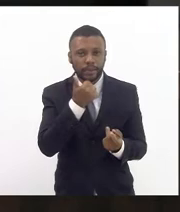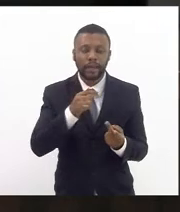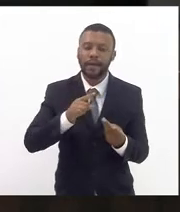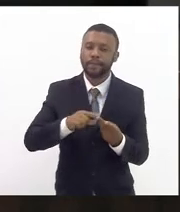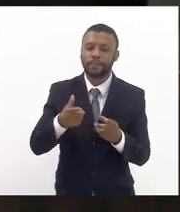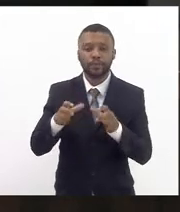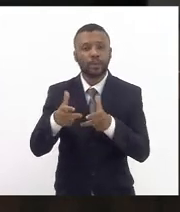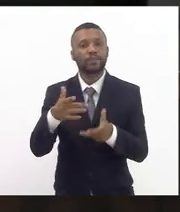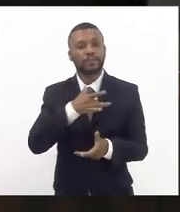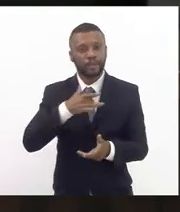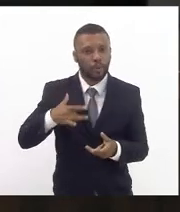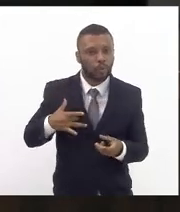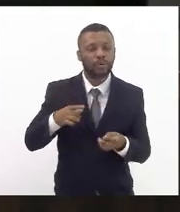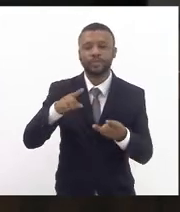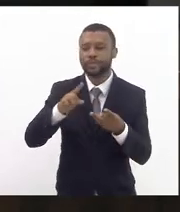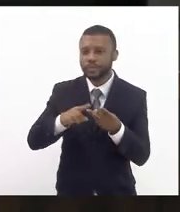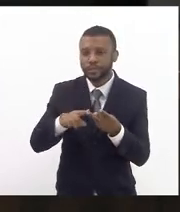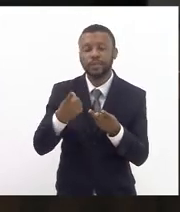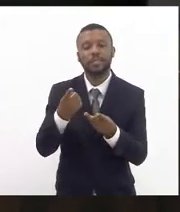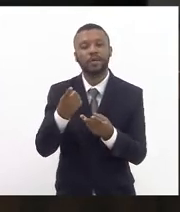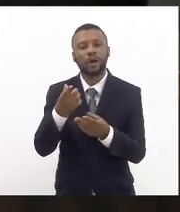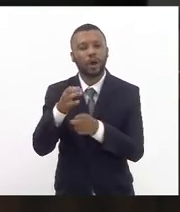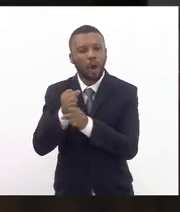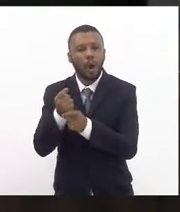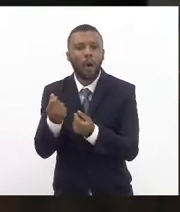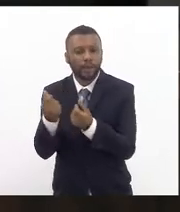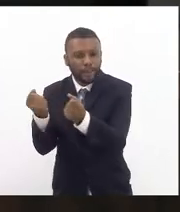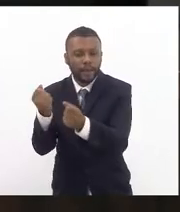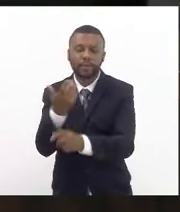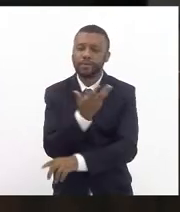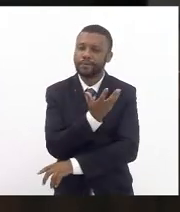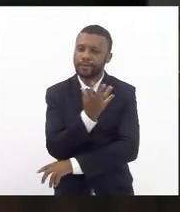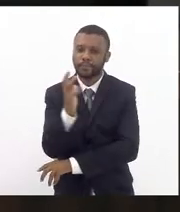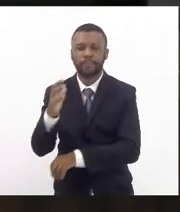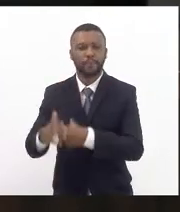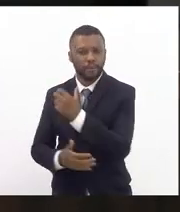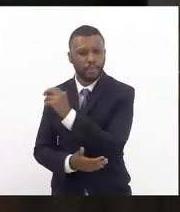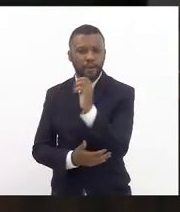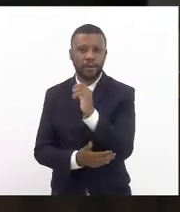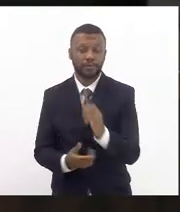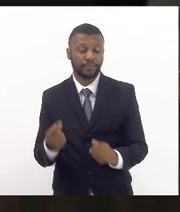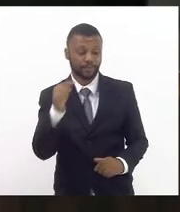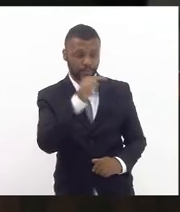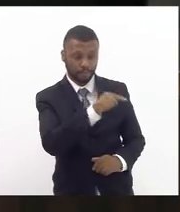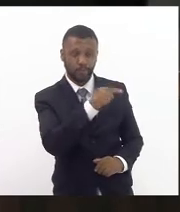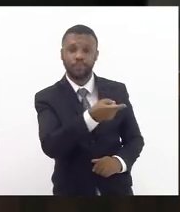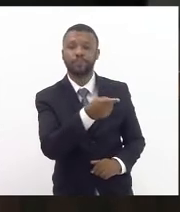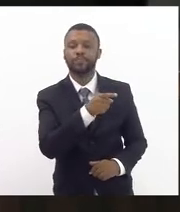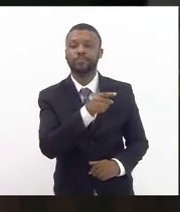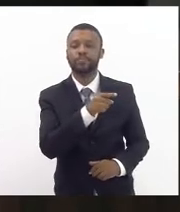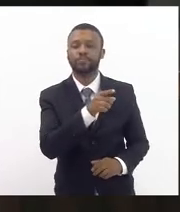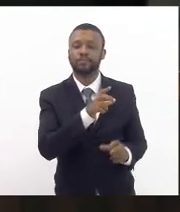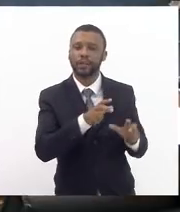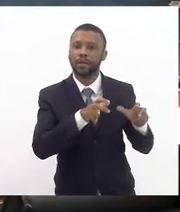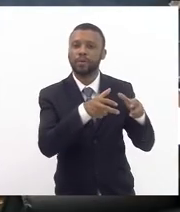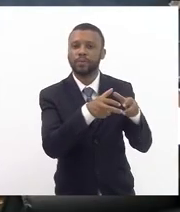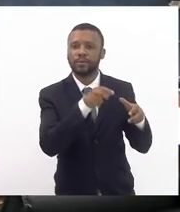Agricultura, de Defesa do Meio Ambiente e de Orçamento, para emitir parecer pela comissão de...